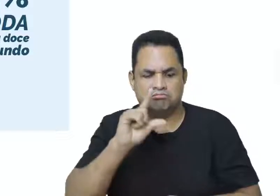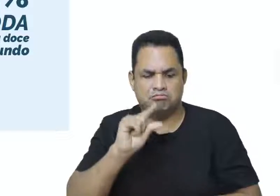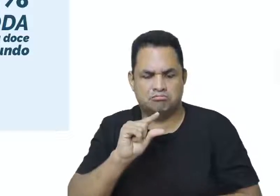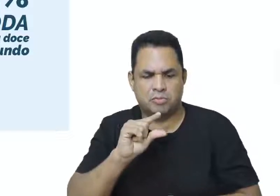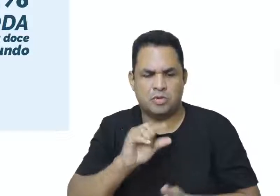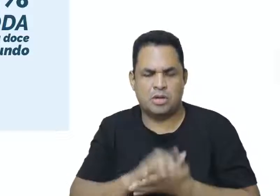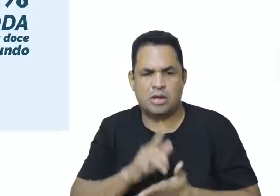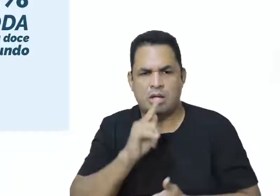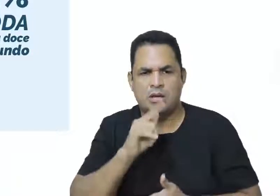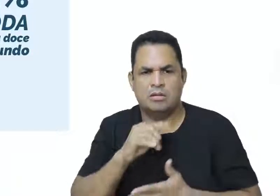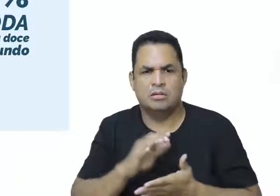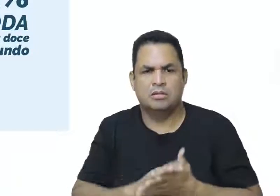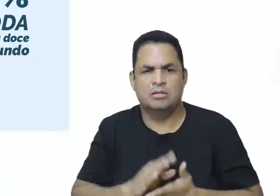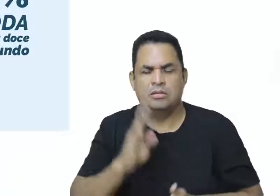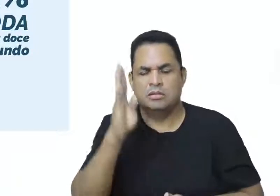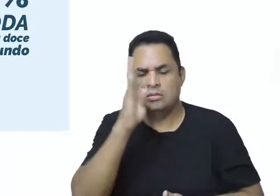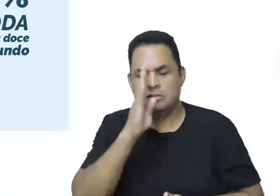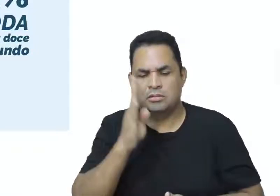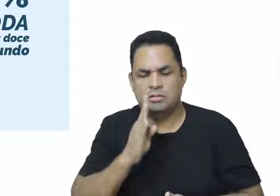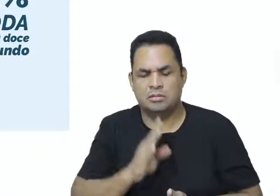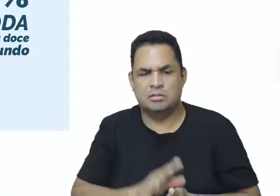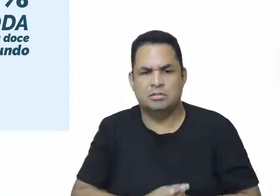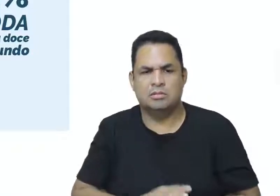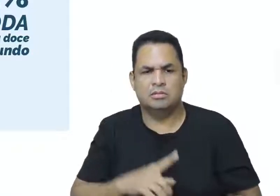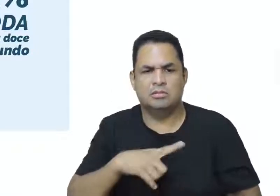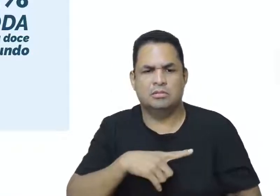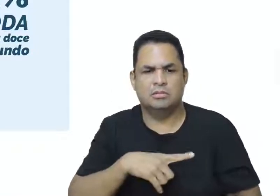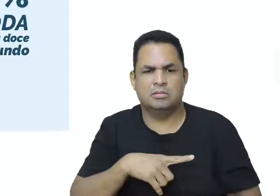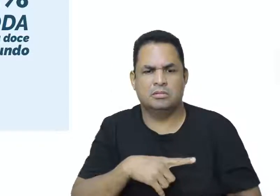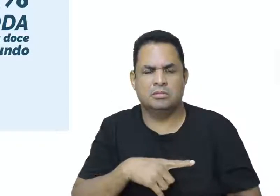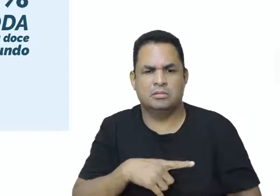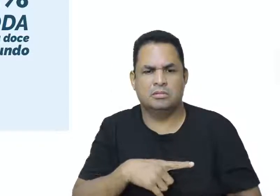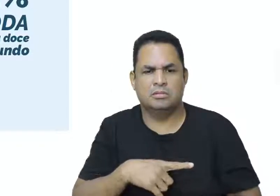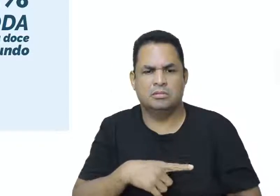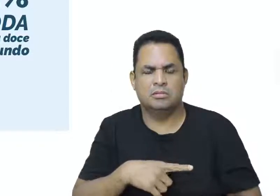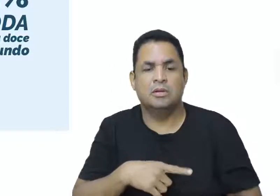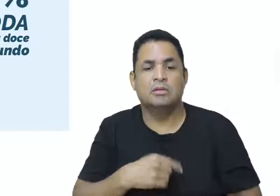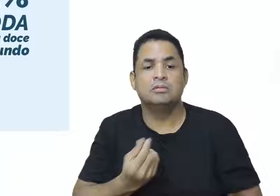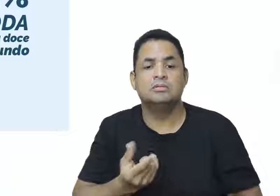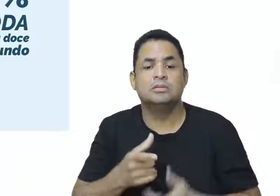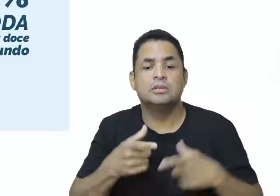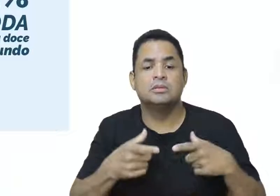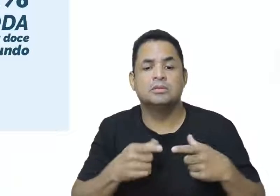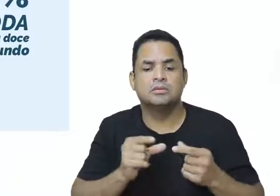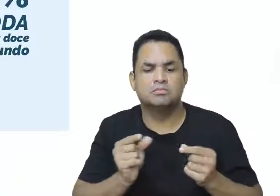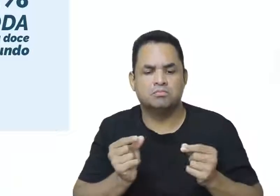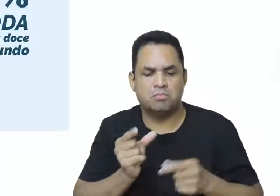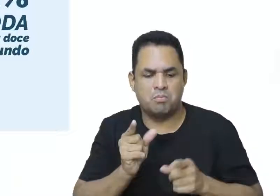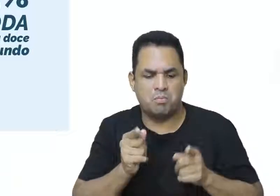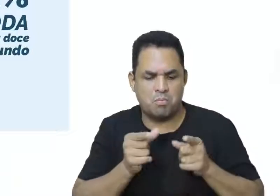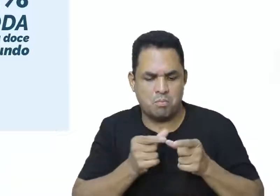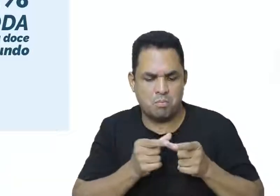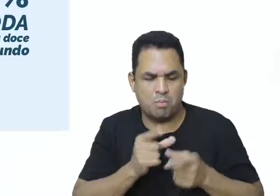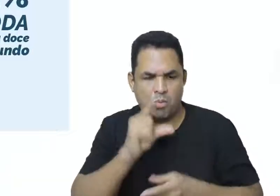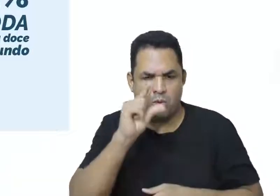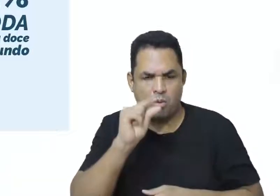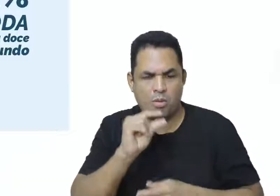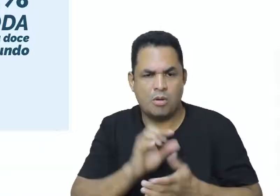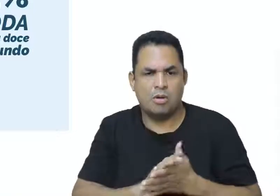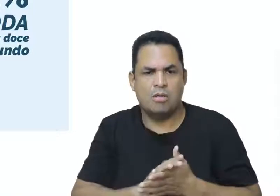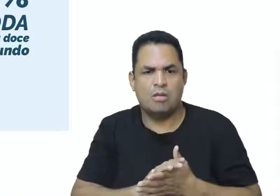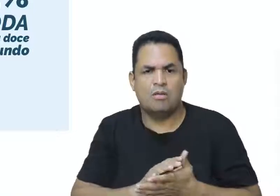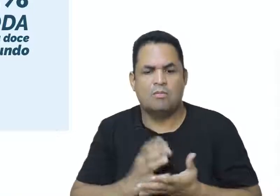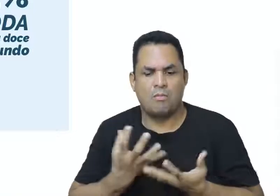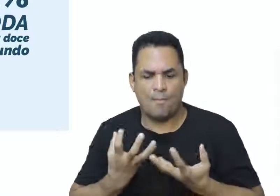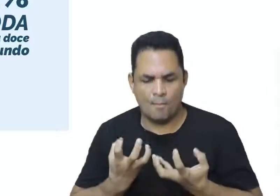de água. Agora, no Brasil, a menor quantidade de água mesmo nós temos aonde? No sertão